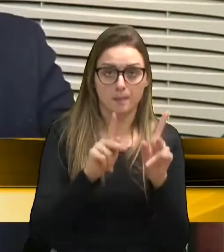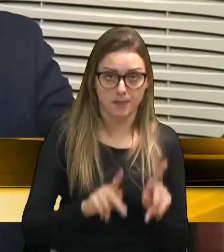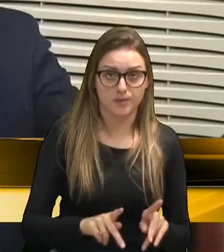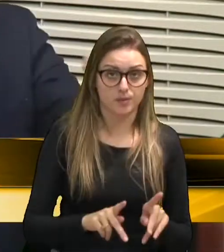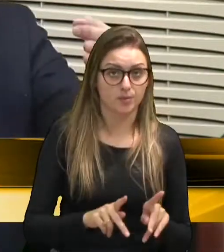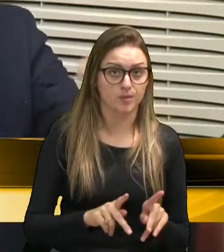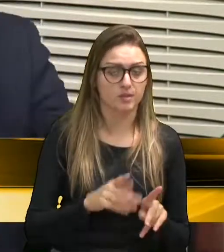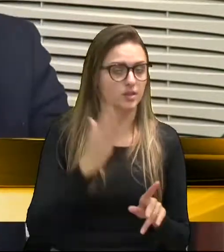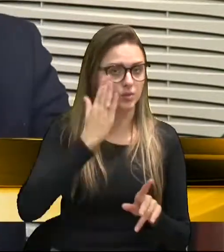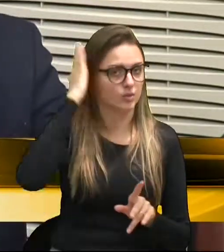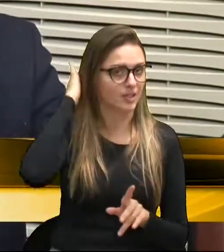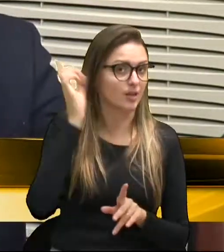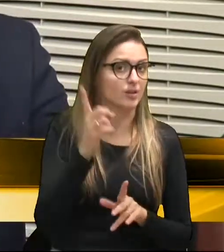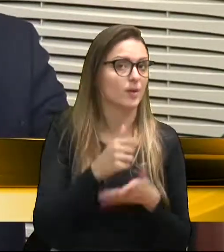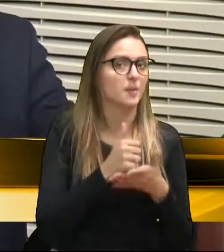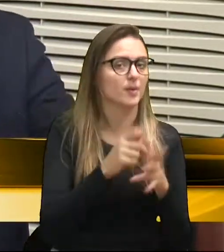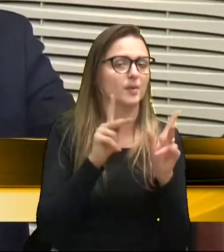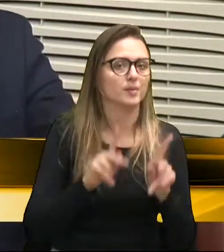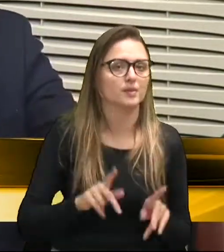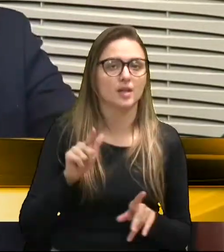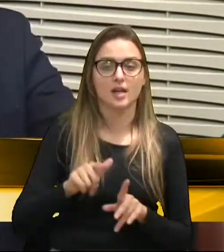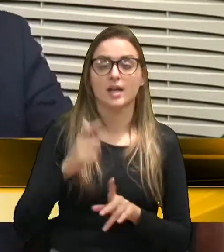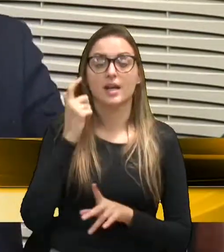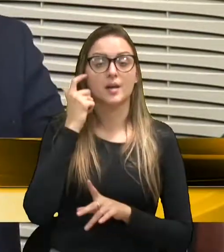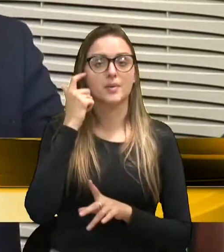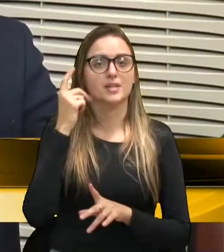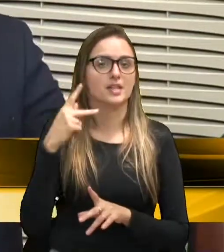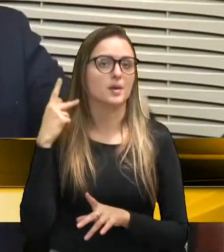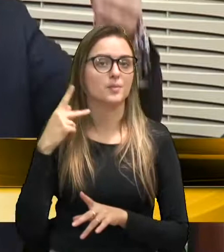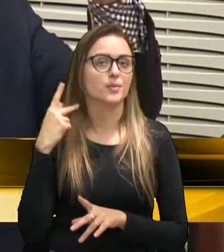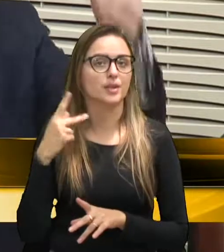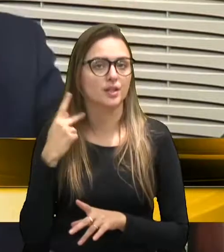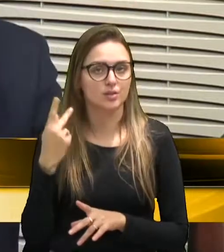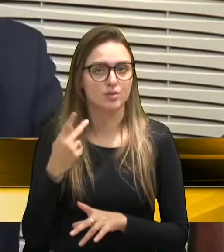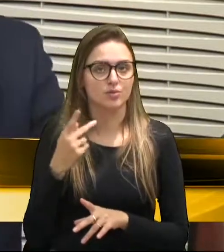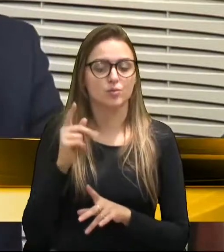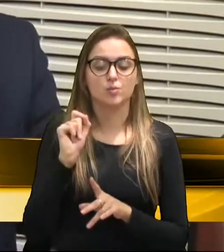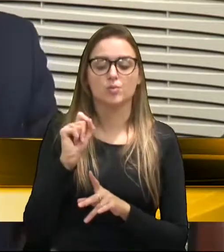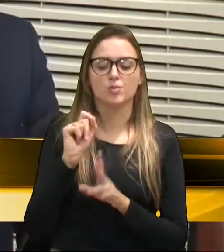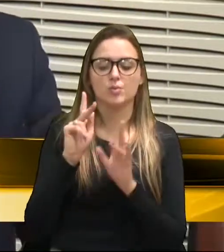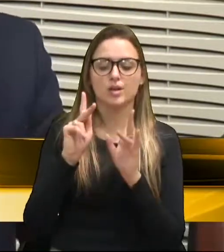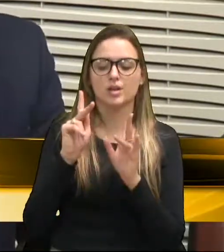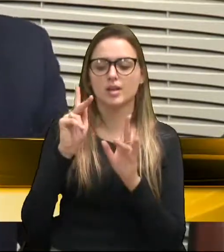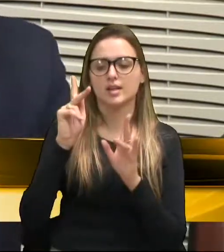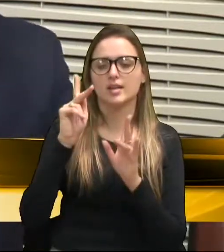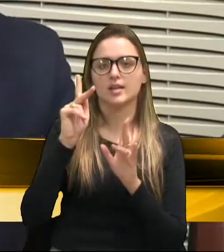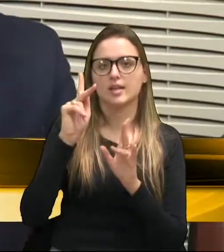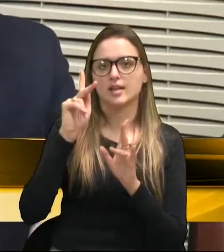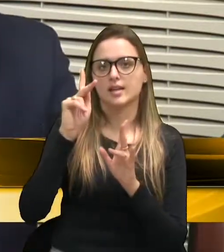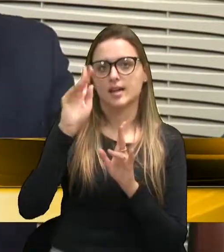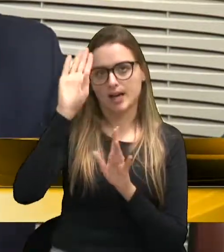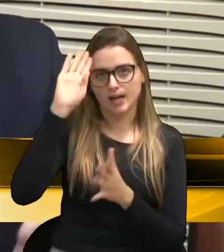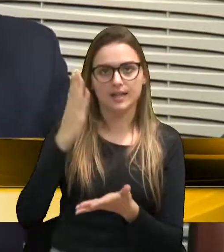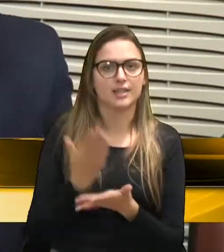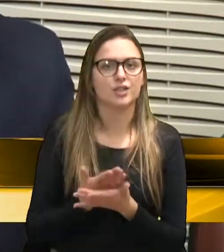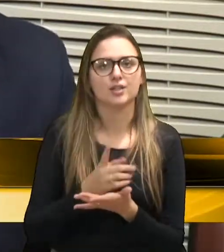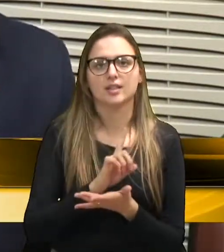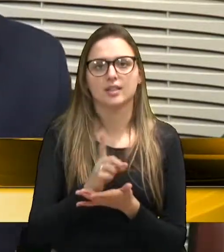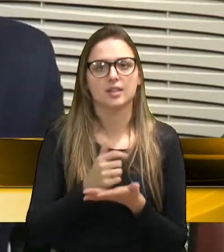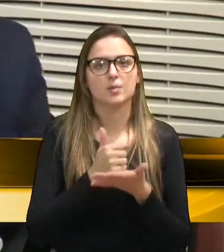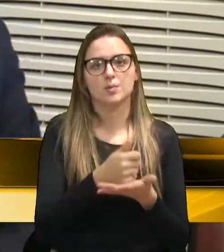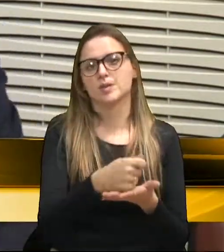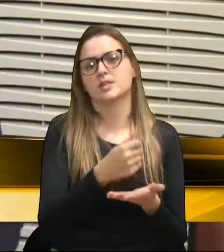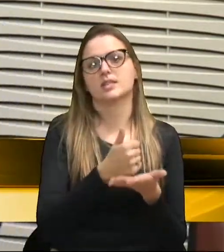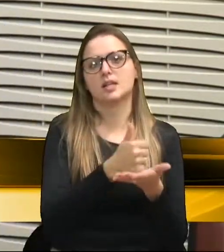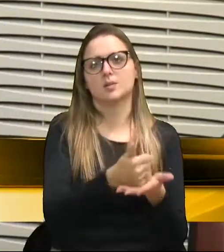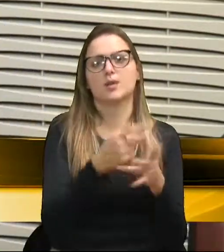pensamento político, é um pensamento e daquilo que a pessoa realmente acredita, que é não investir nas pessoas que mais necessitam. Muito